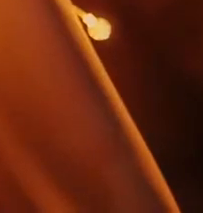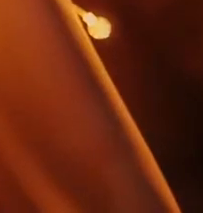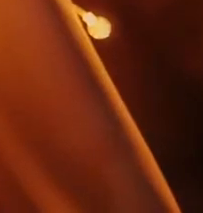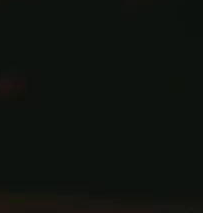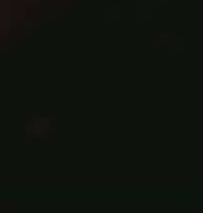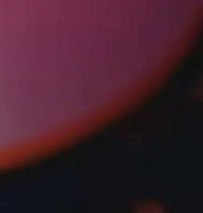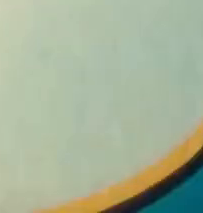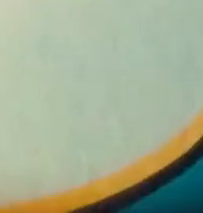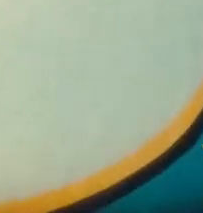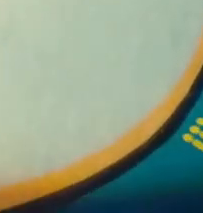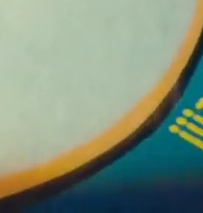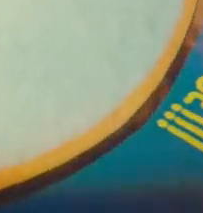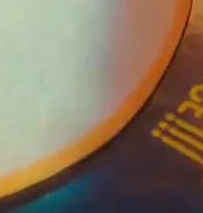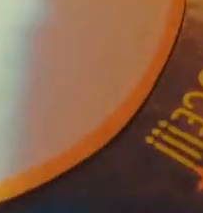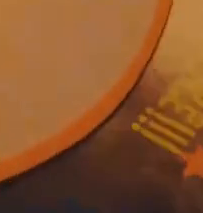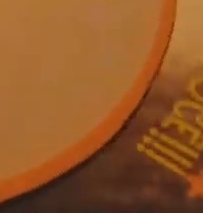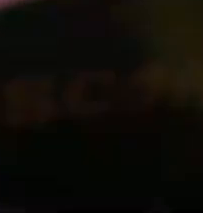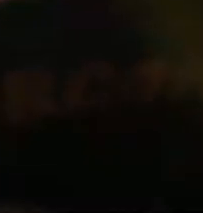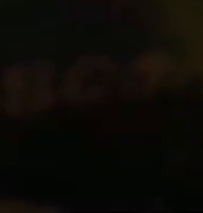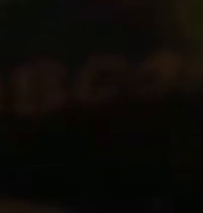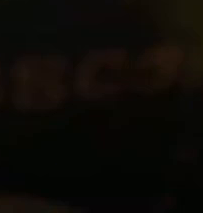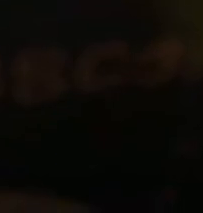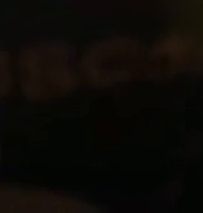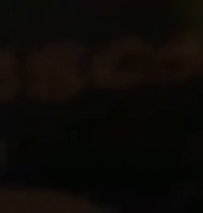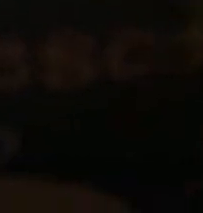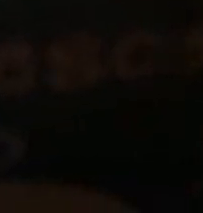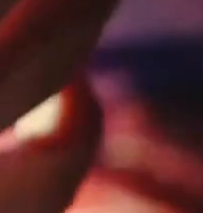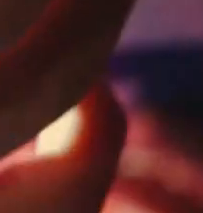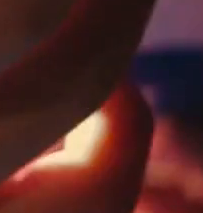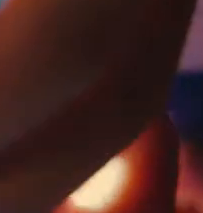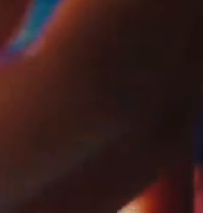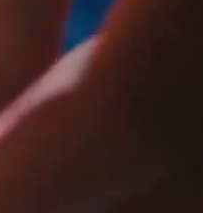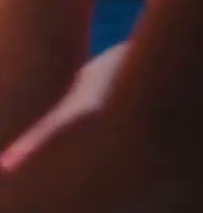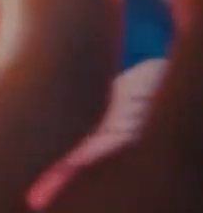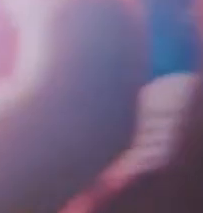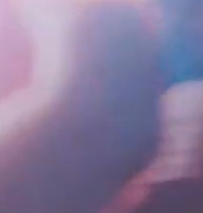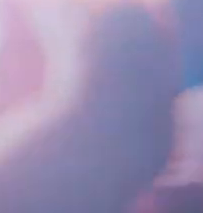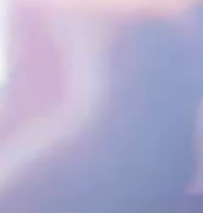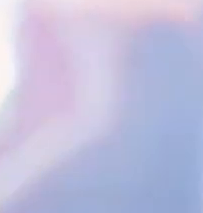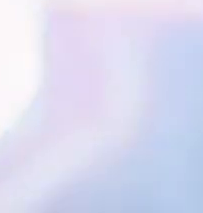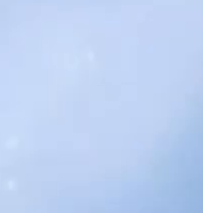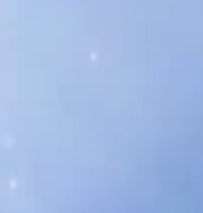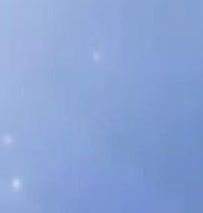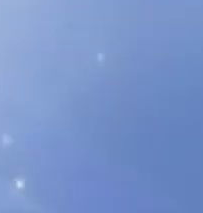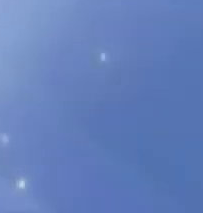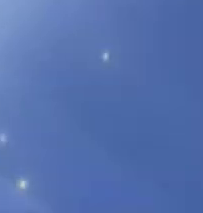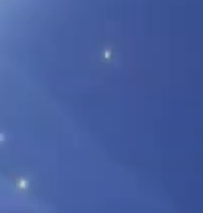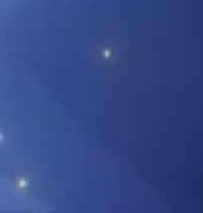movido pela criatividade um astronauta viajava por um universo de histórias